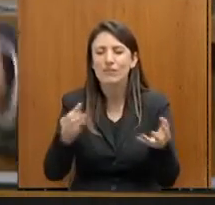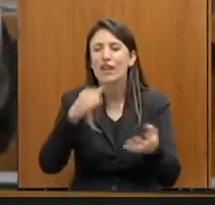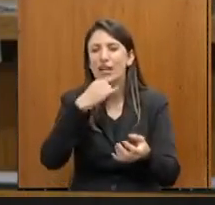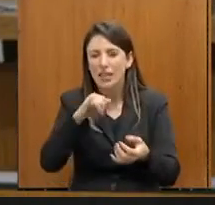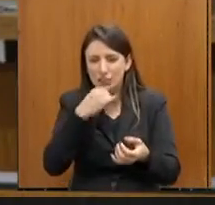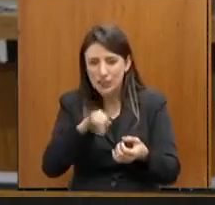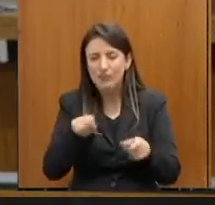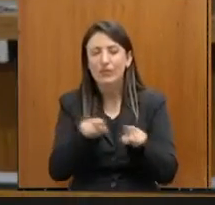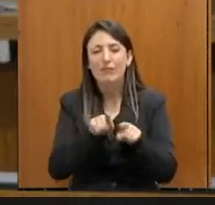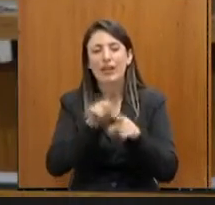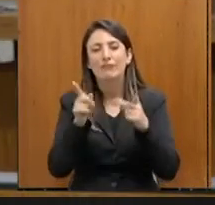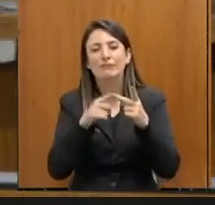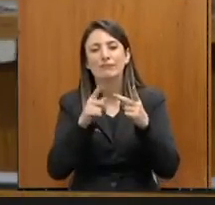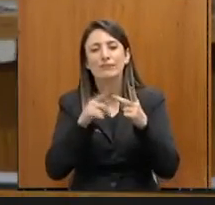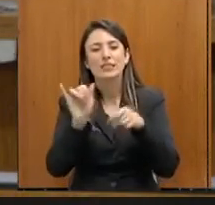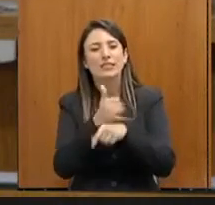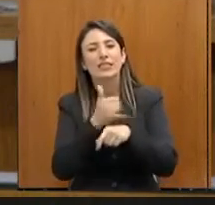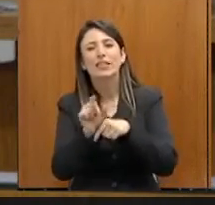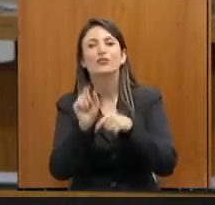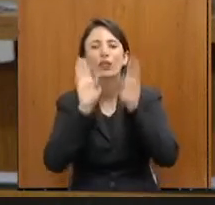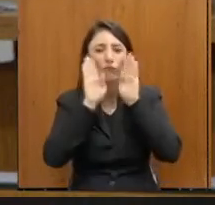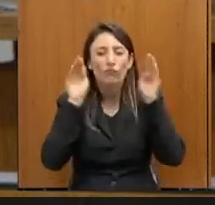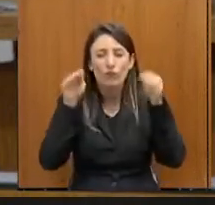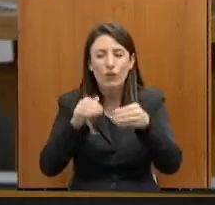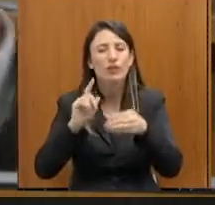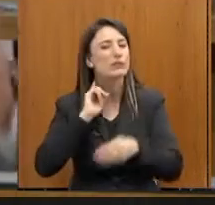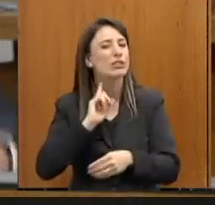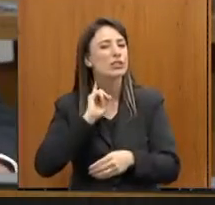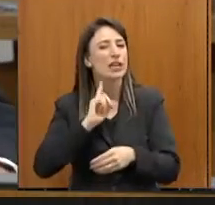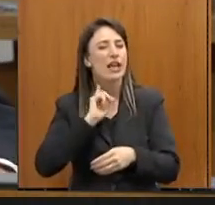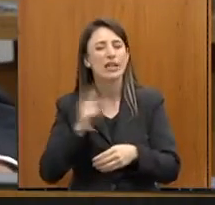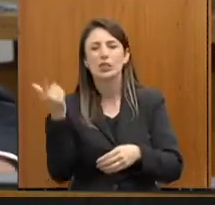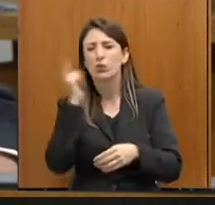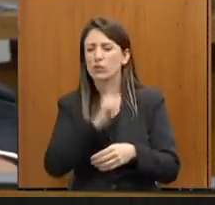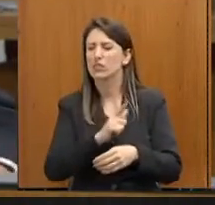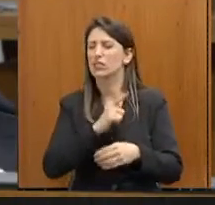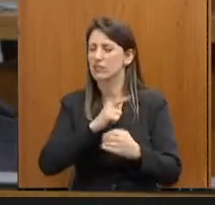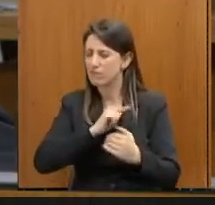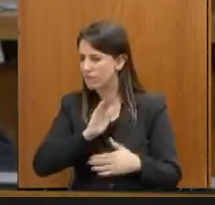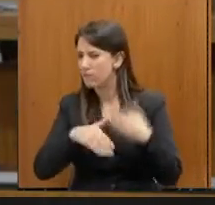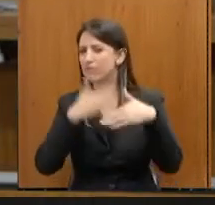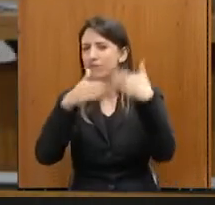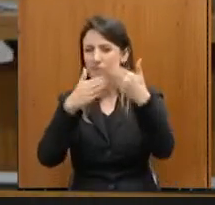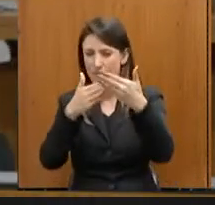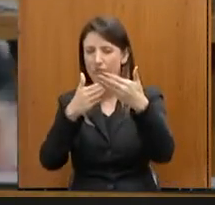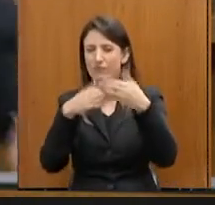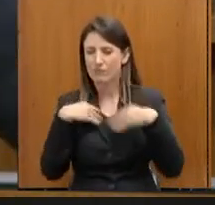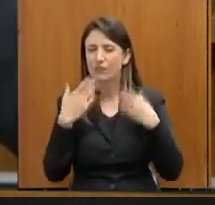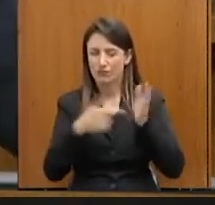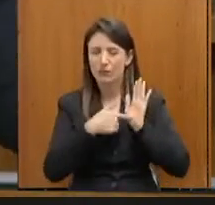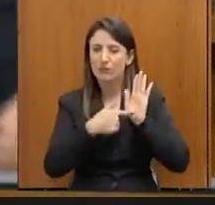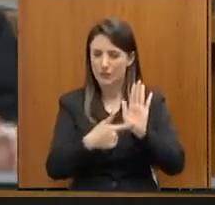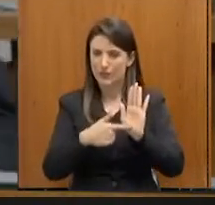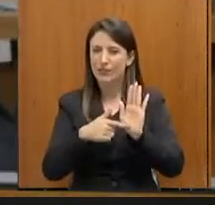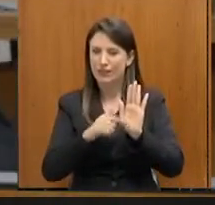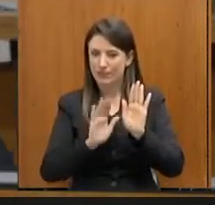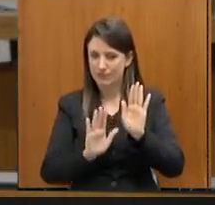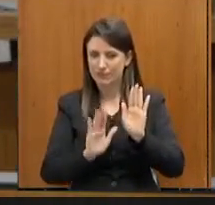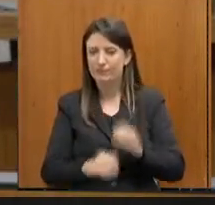estratégia de focar em Minas Gerais e vencer que é o que nós vamos ver a seguir então